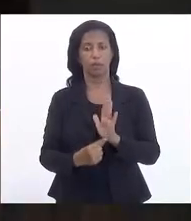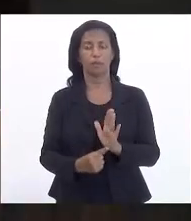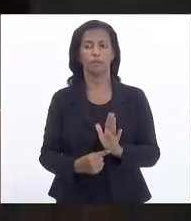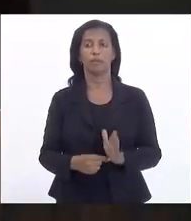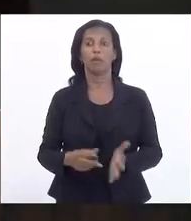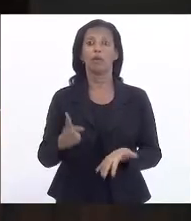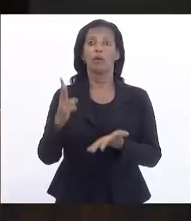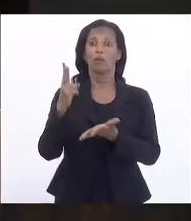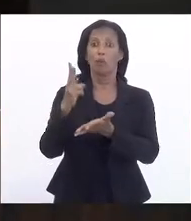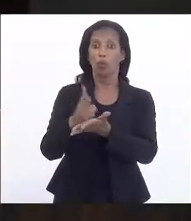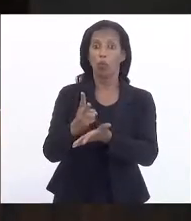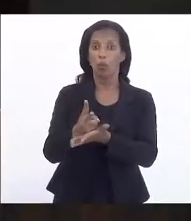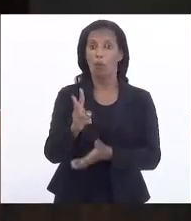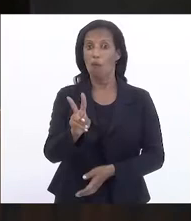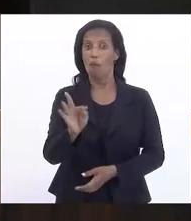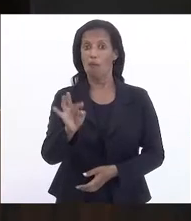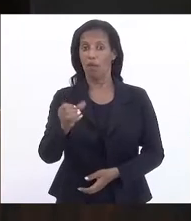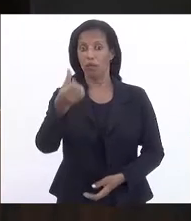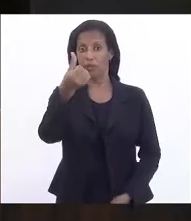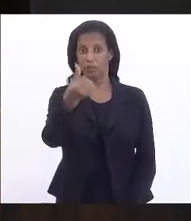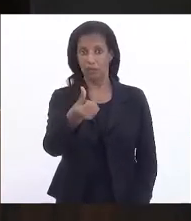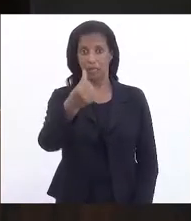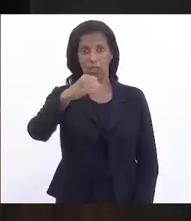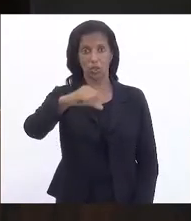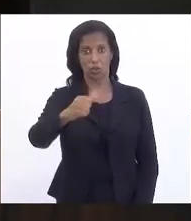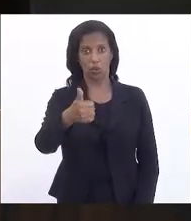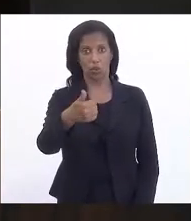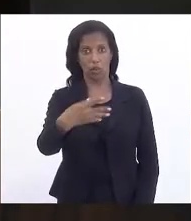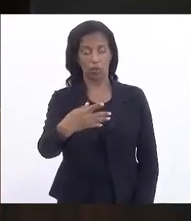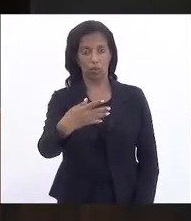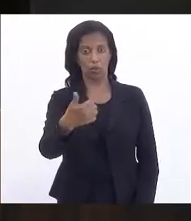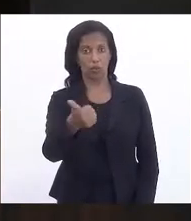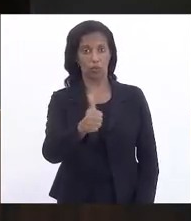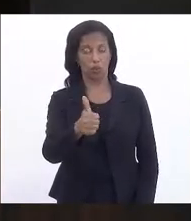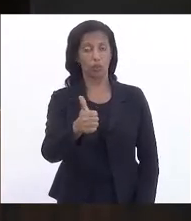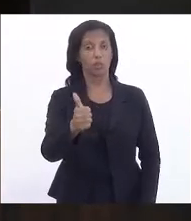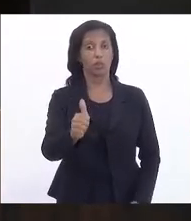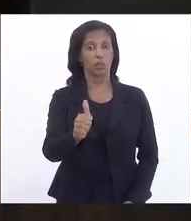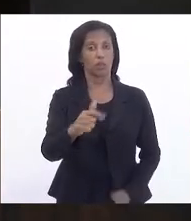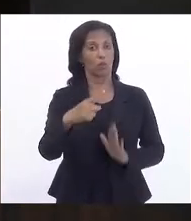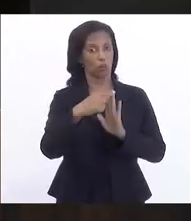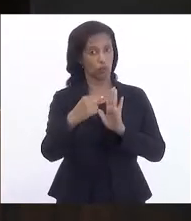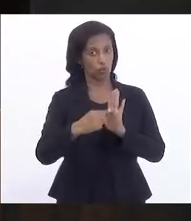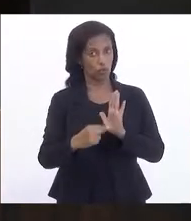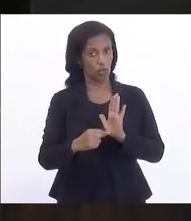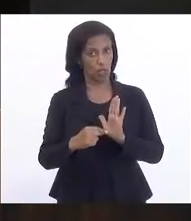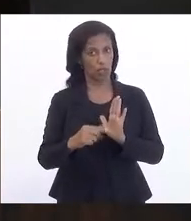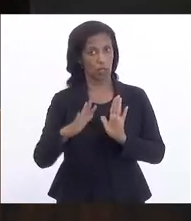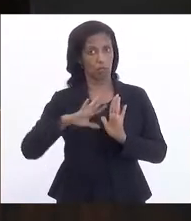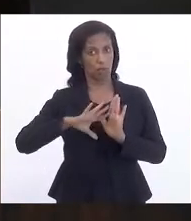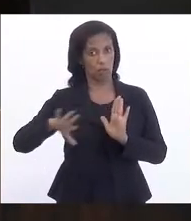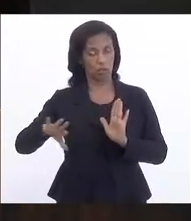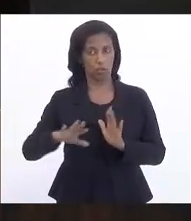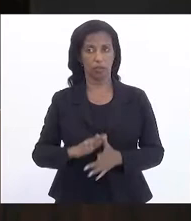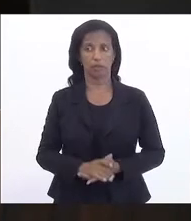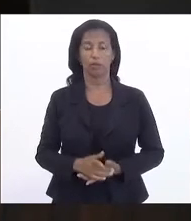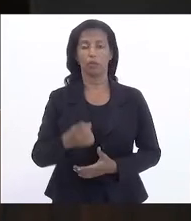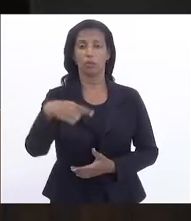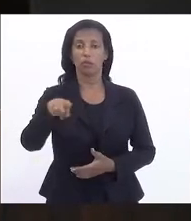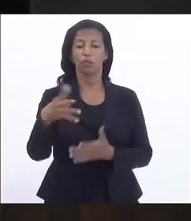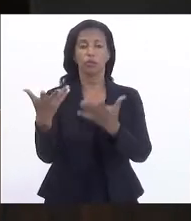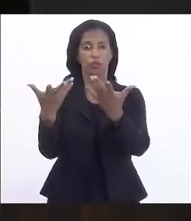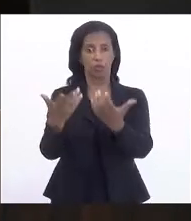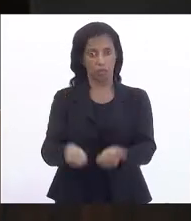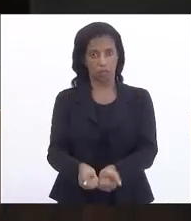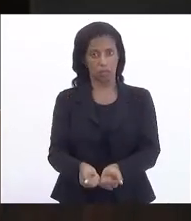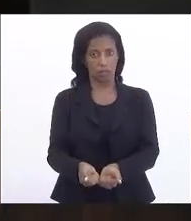nós vamos manter o veto do sexto, nono décimo, décimo quarto da pauta salvo os destaques senhores que aprovam o primeiro